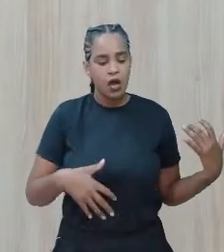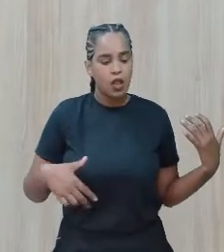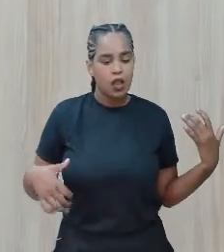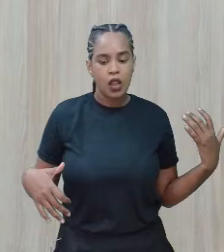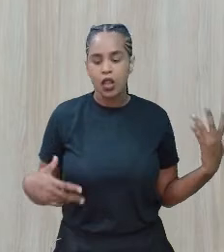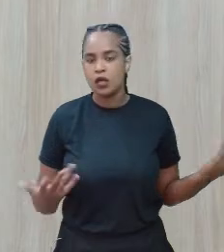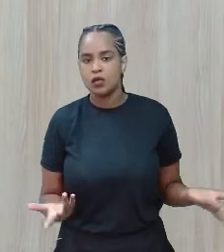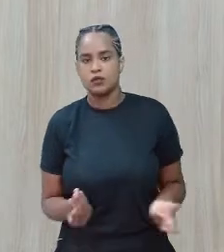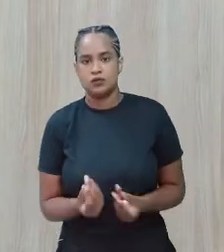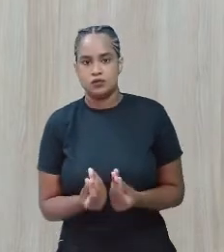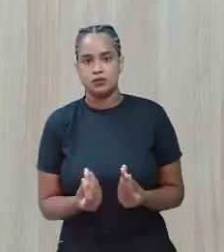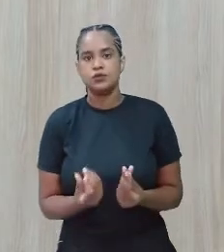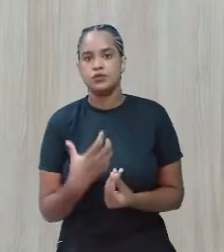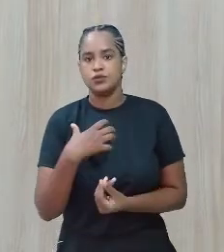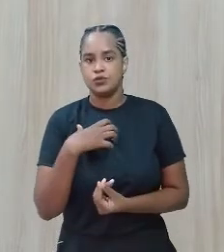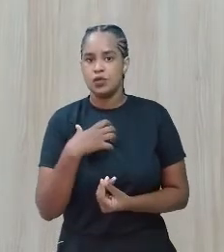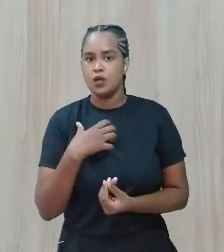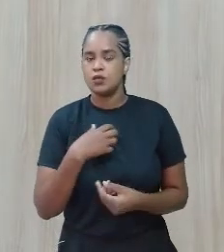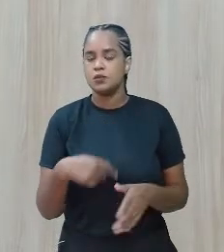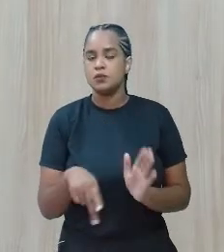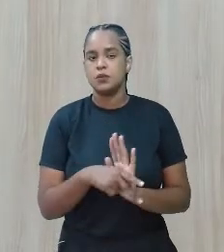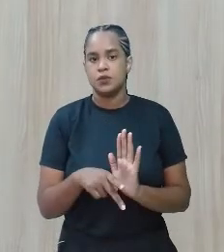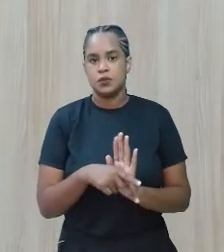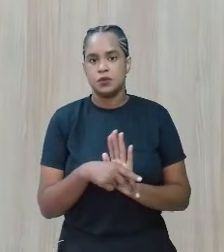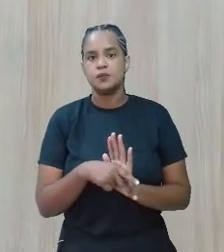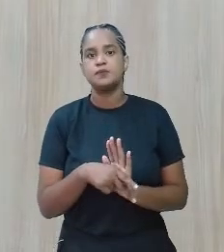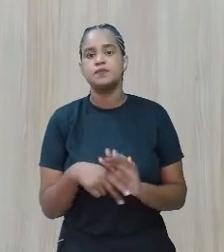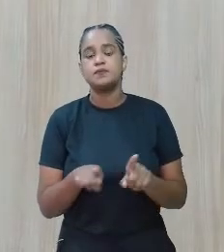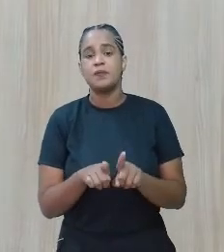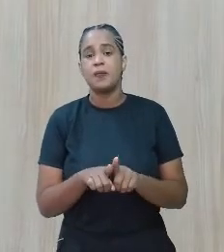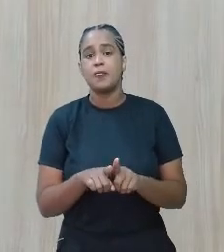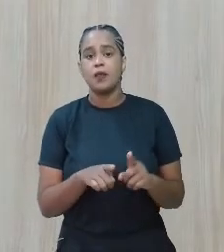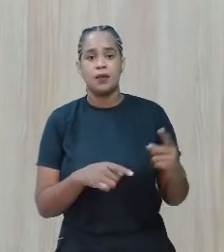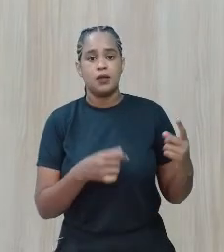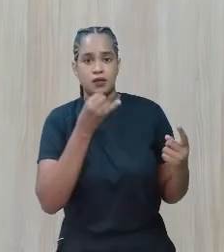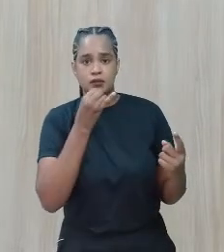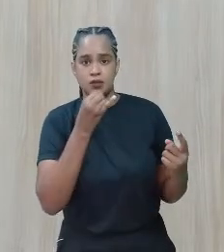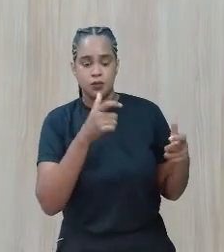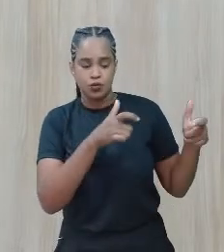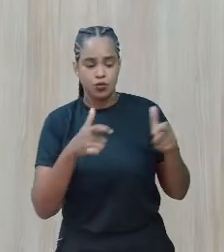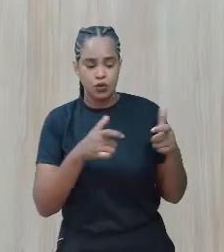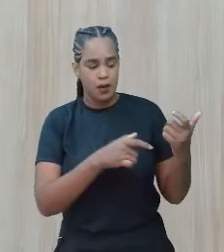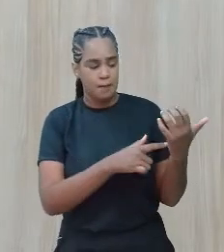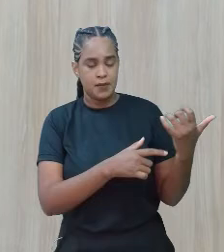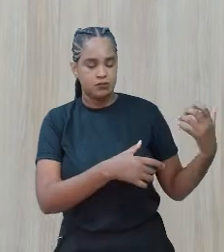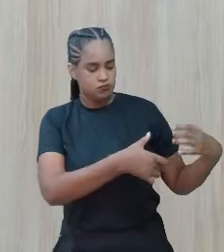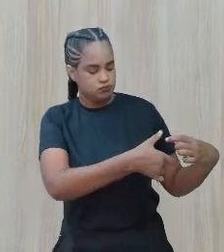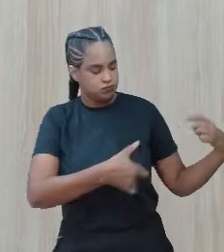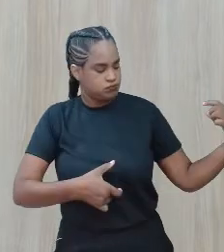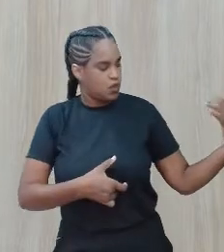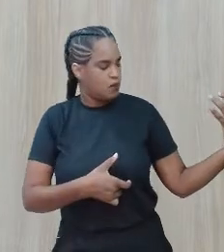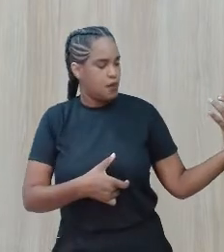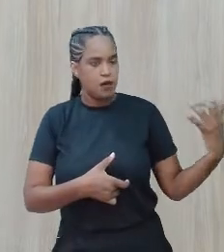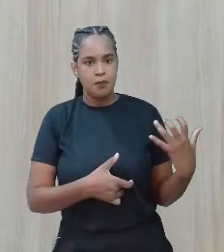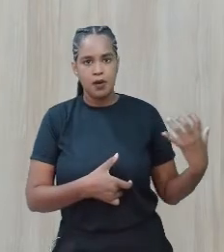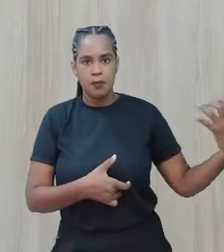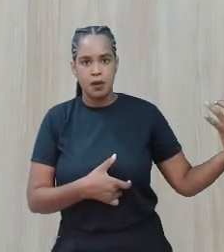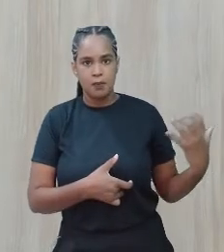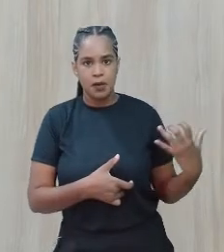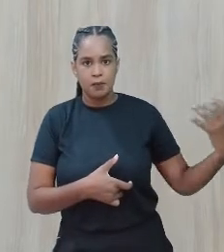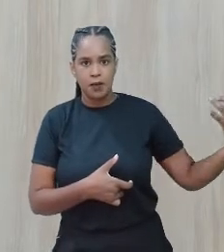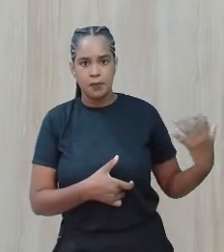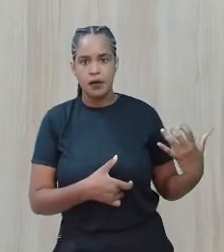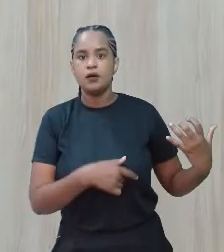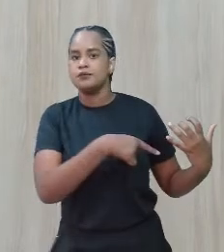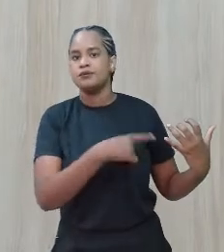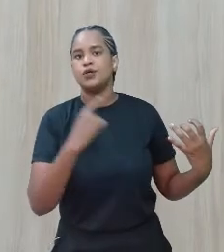ou como ele percute o instrumento, né? A posição das mãos em relação ao braço e ao bojo do